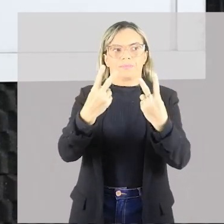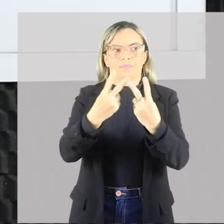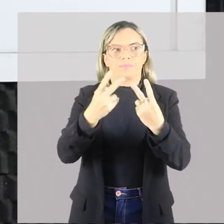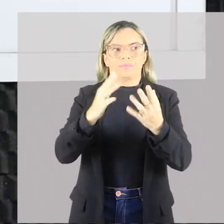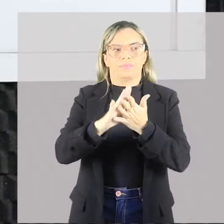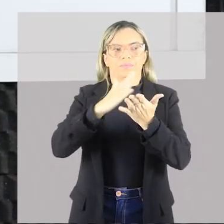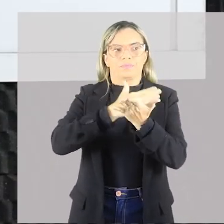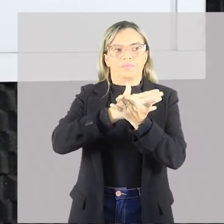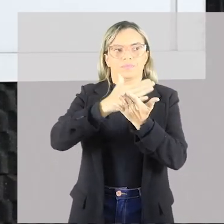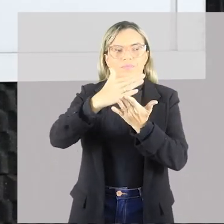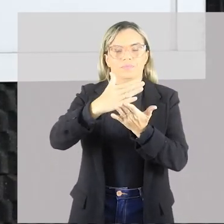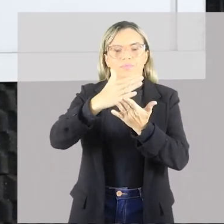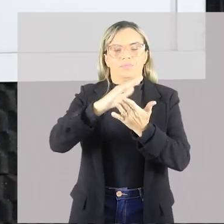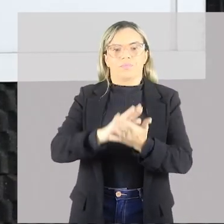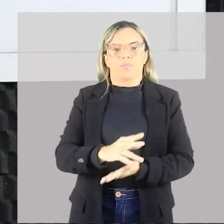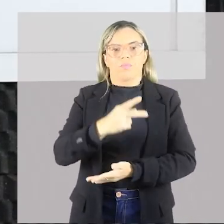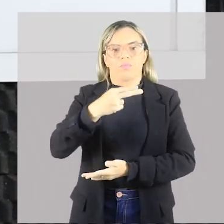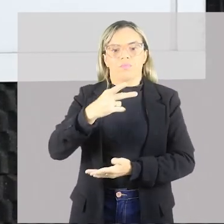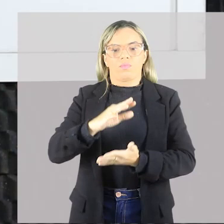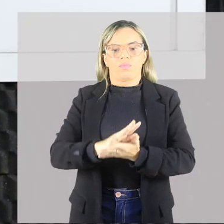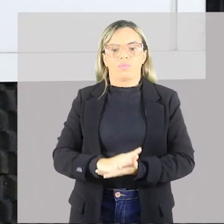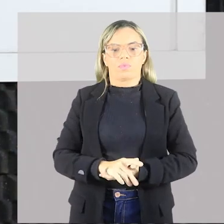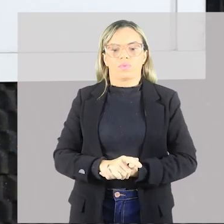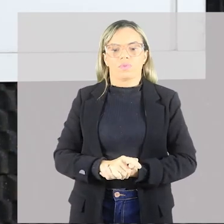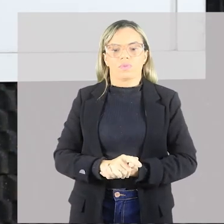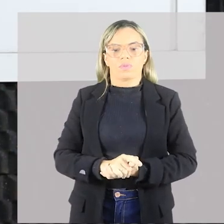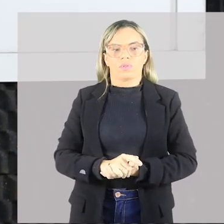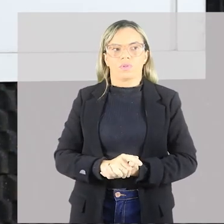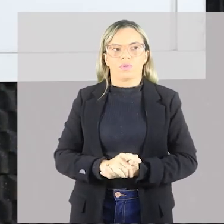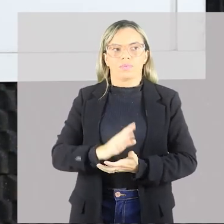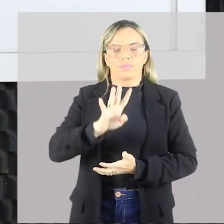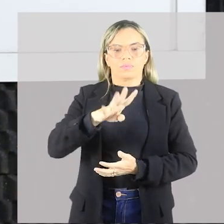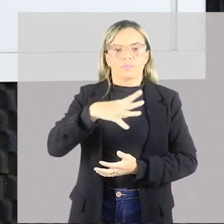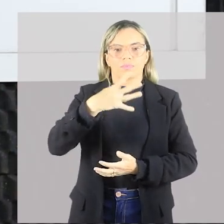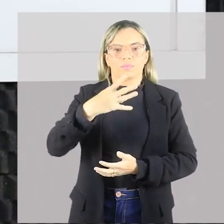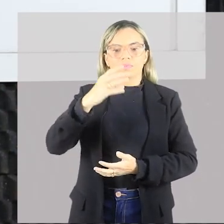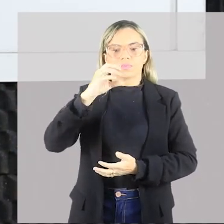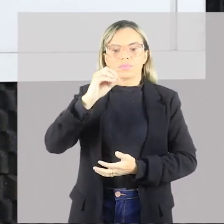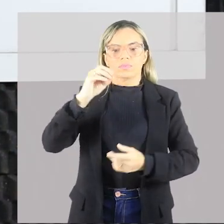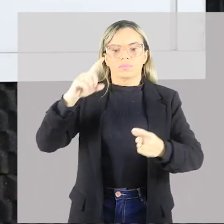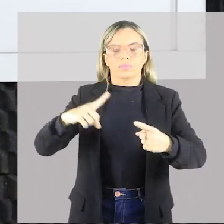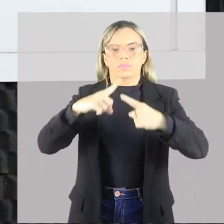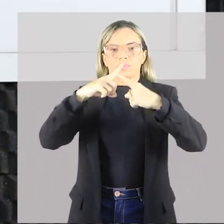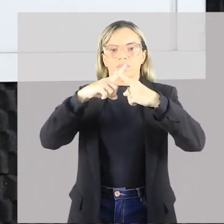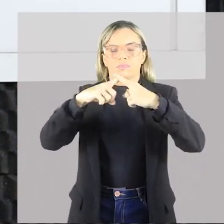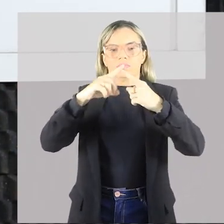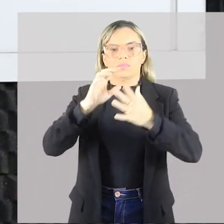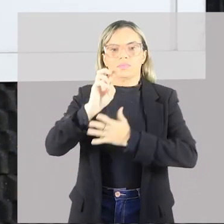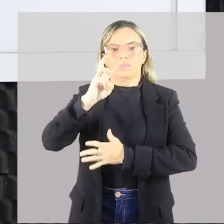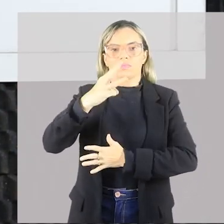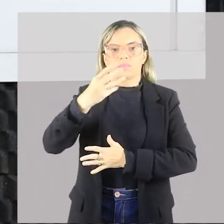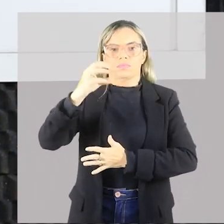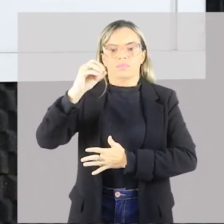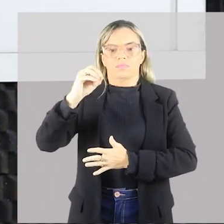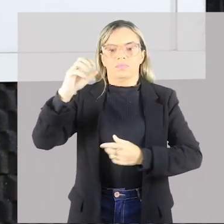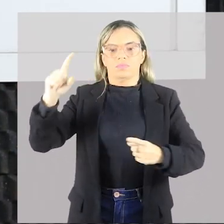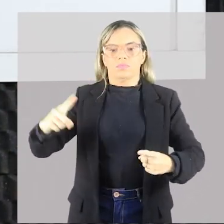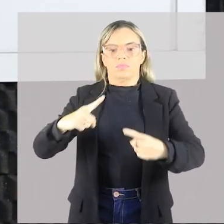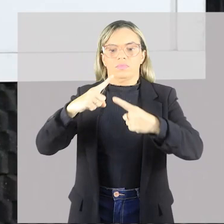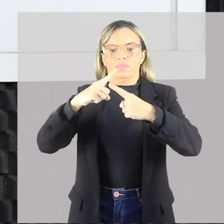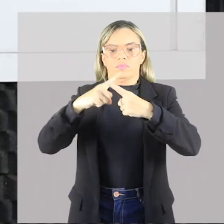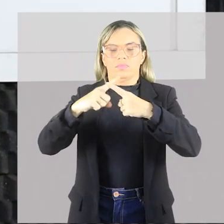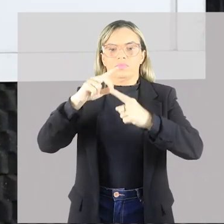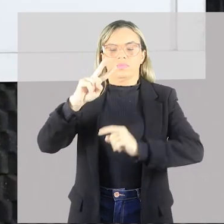de quanto? Olha só, 40 vezes 30 vezes